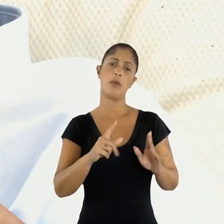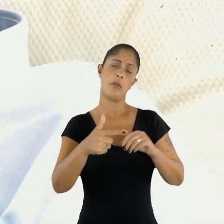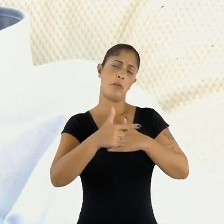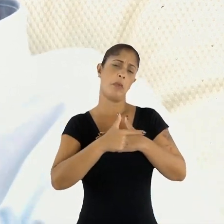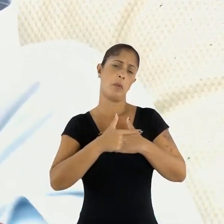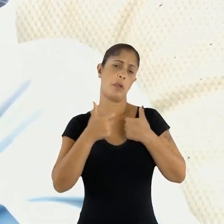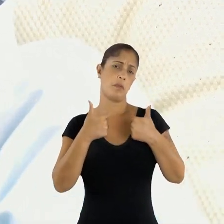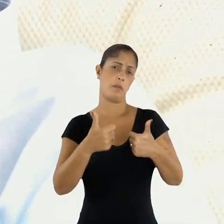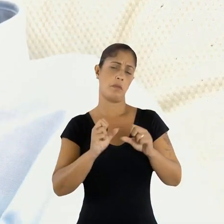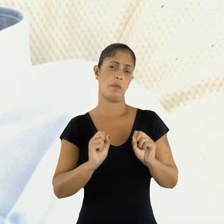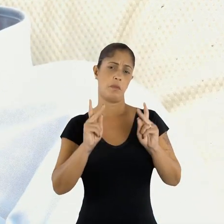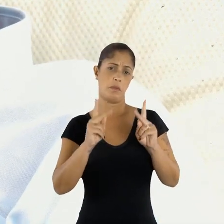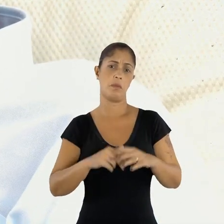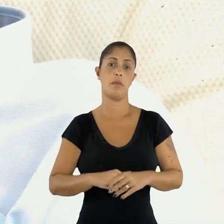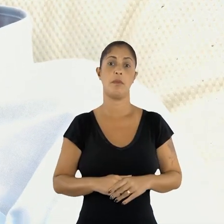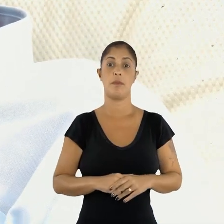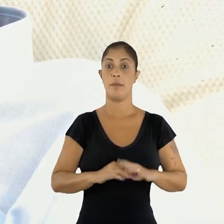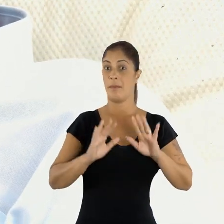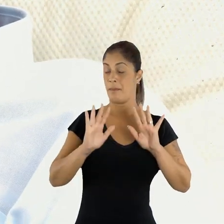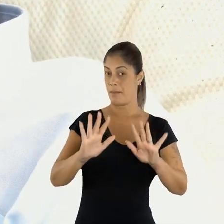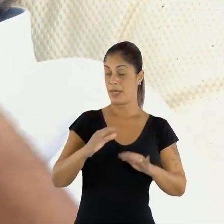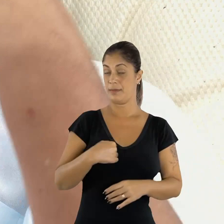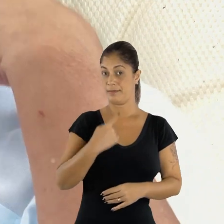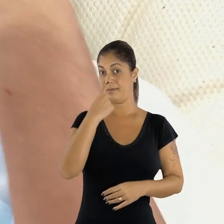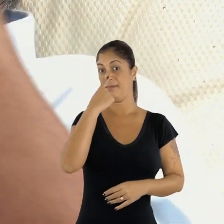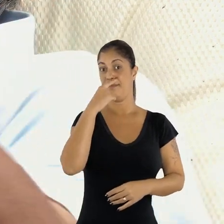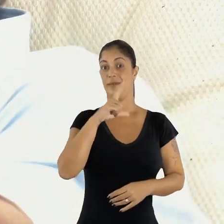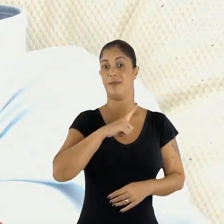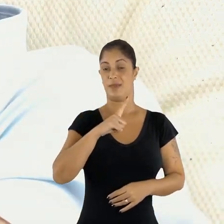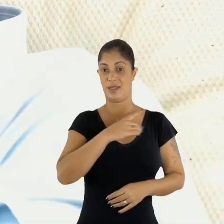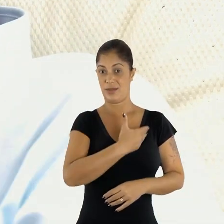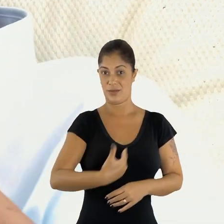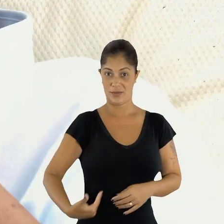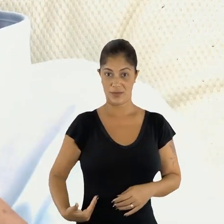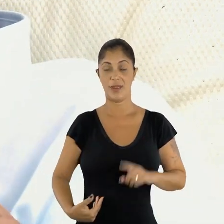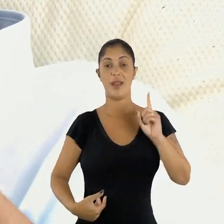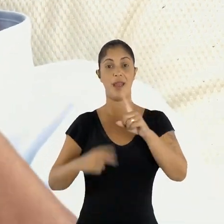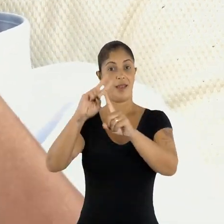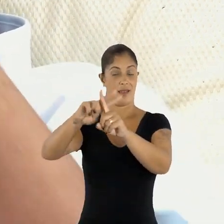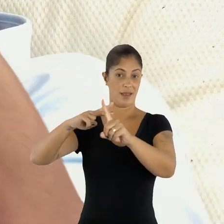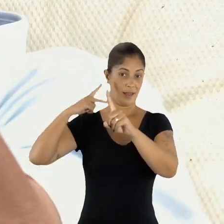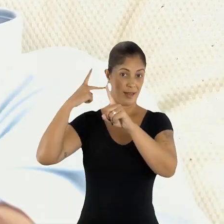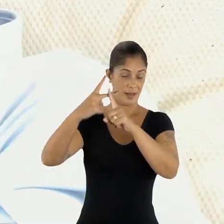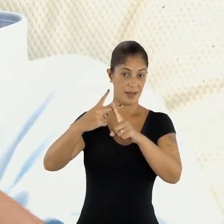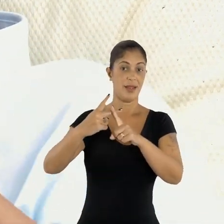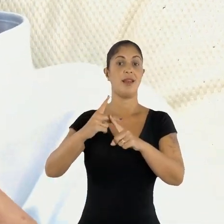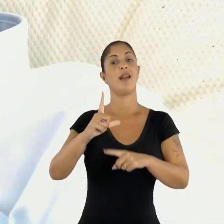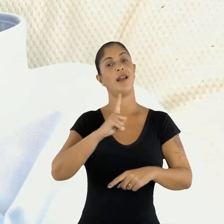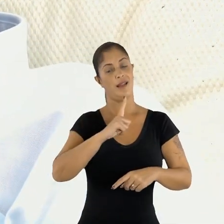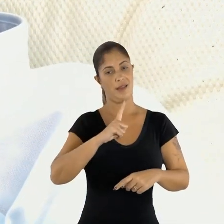ele cumpriu o seu papel. Mas a inspiração que estava nos movendo era ir além